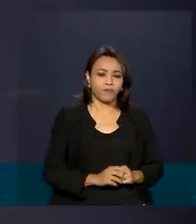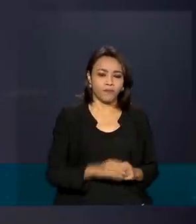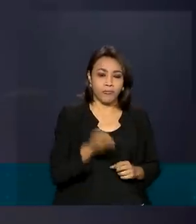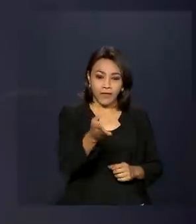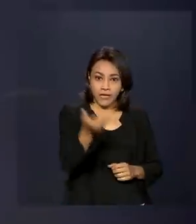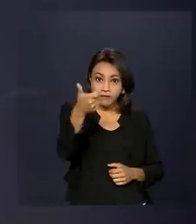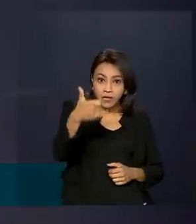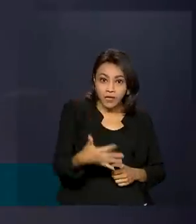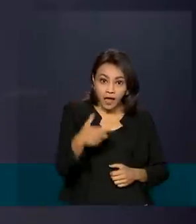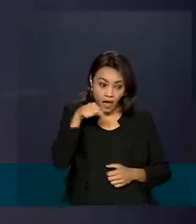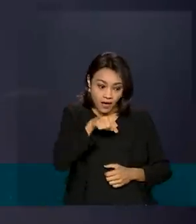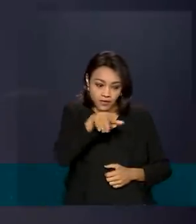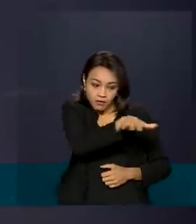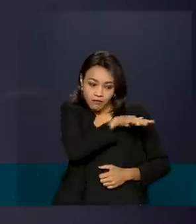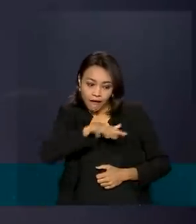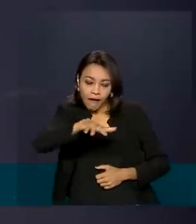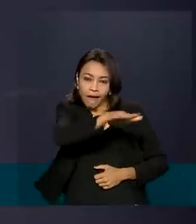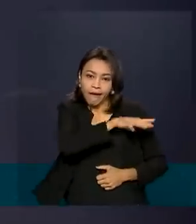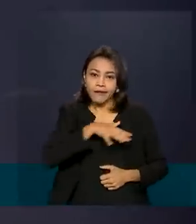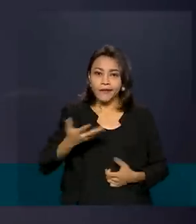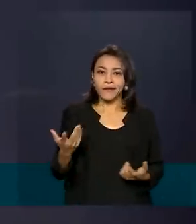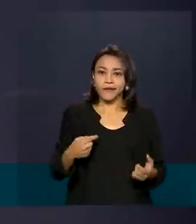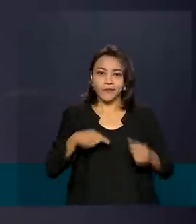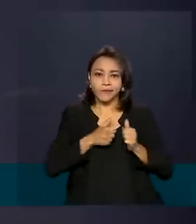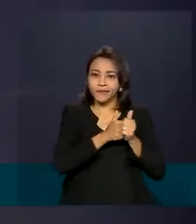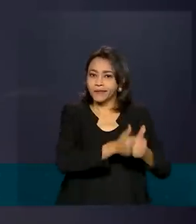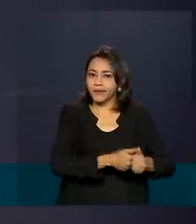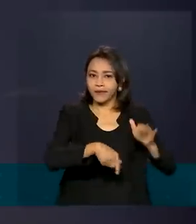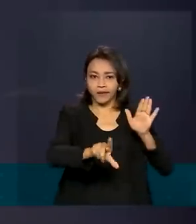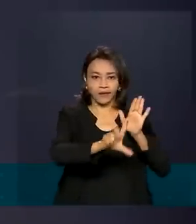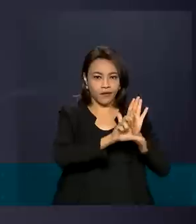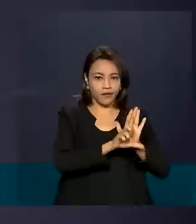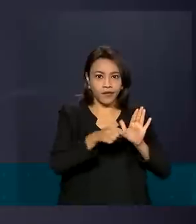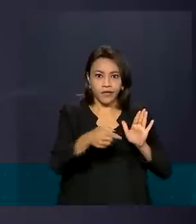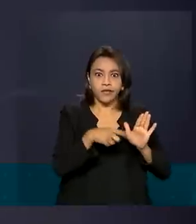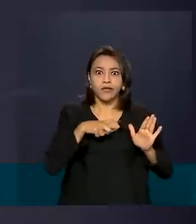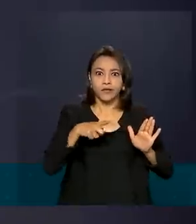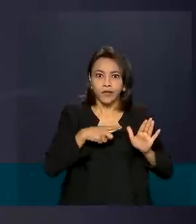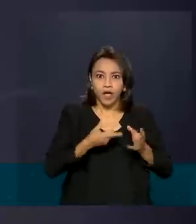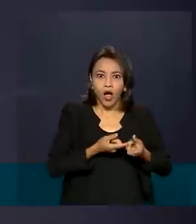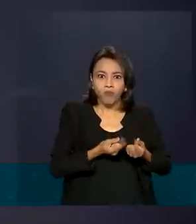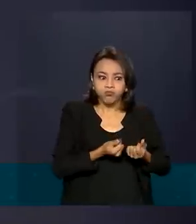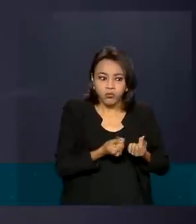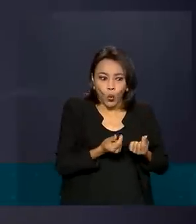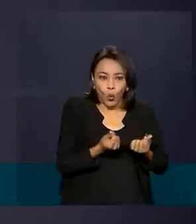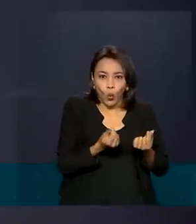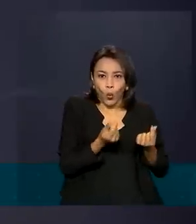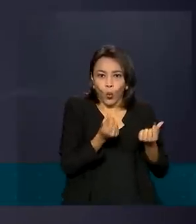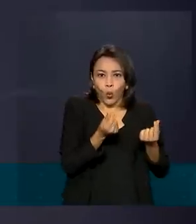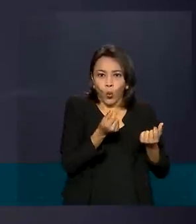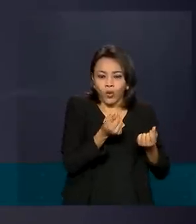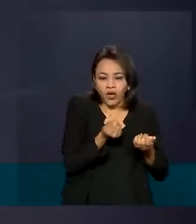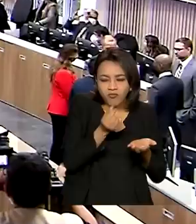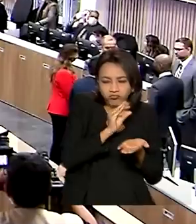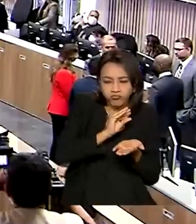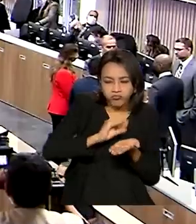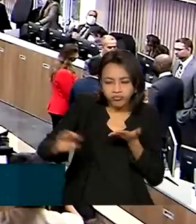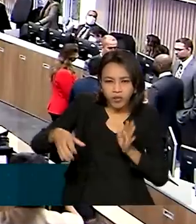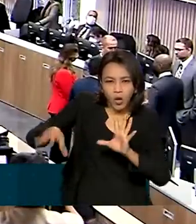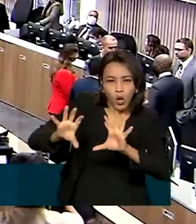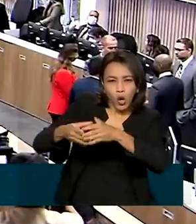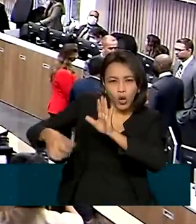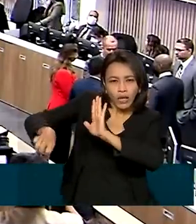nicho de mercado e legal que gera muito recurso ilícito que financia o crime organizado